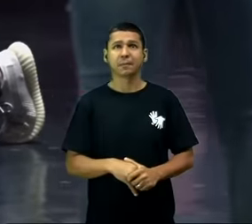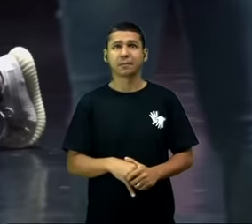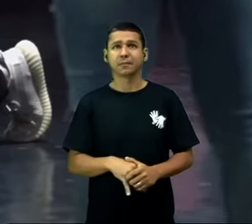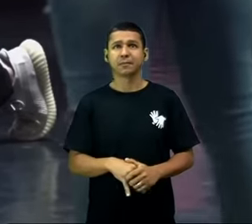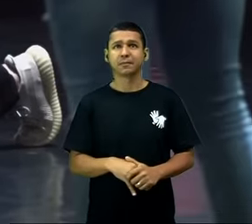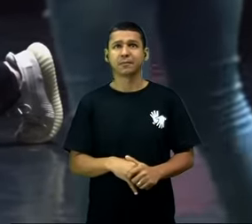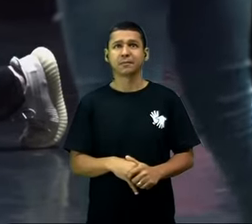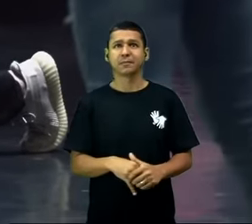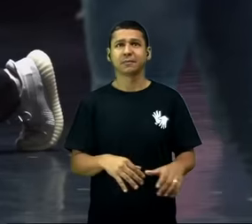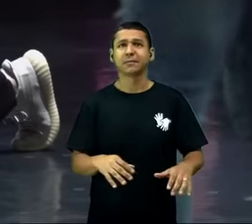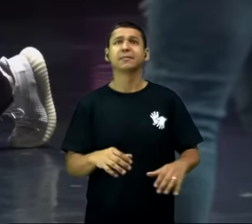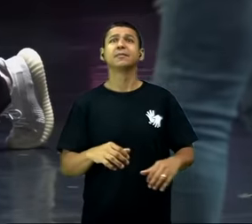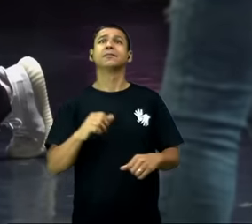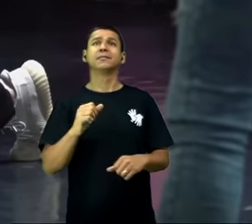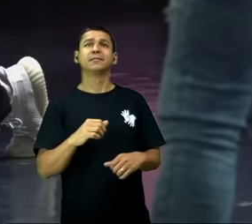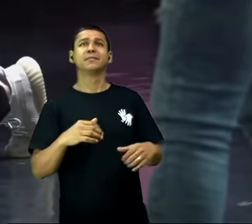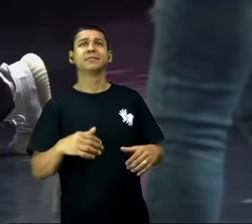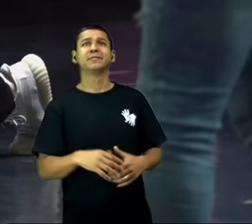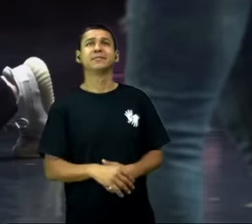Grita o anjo.